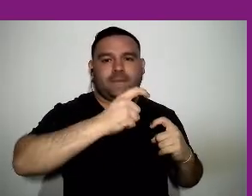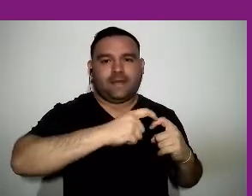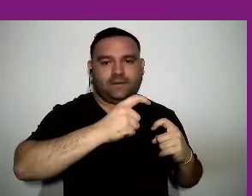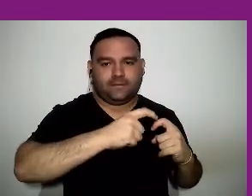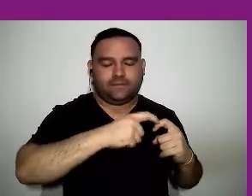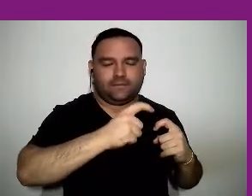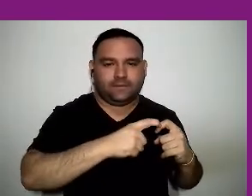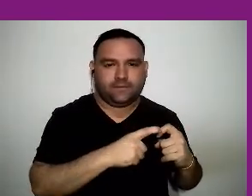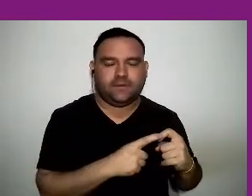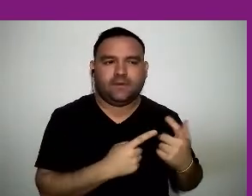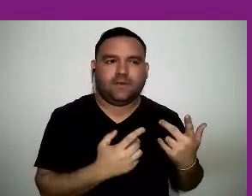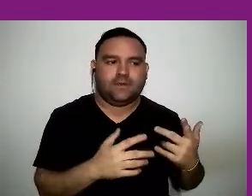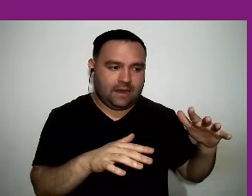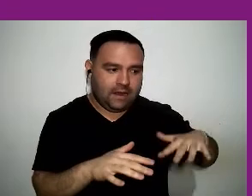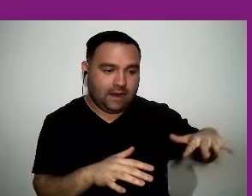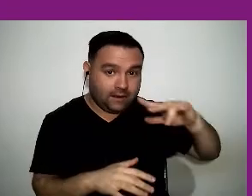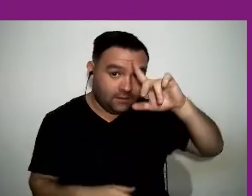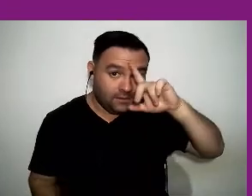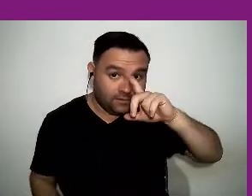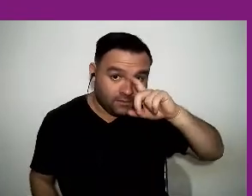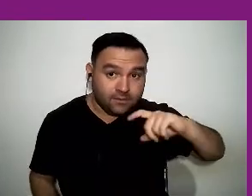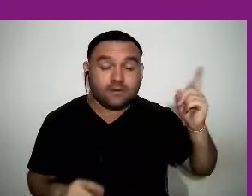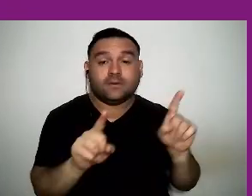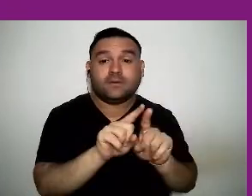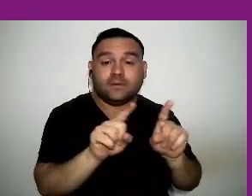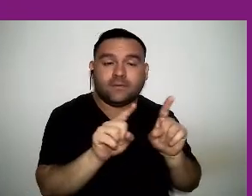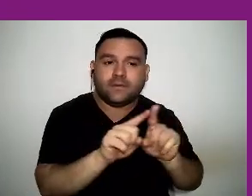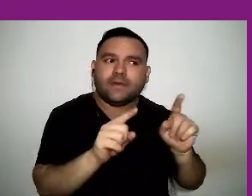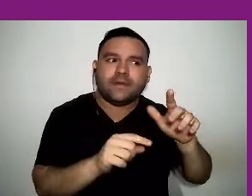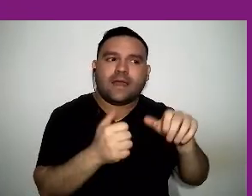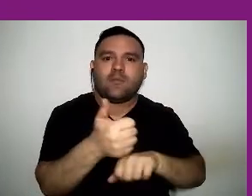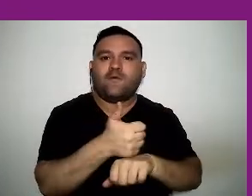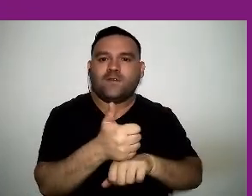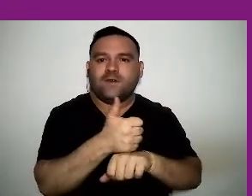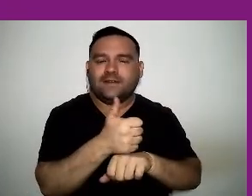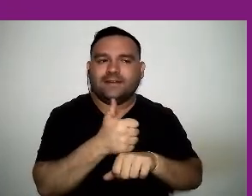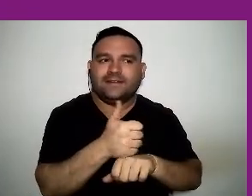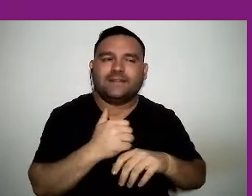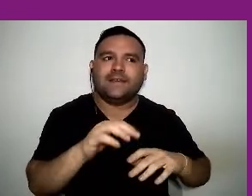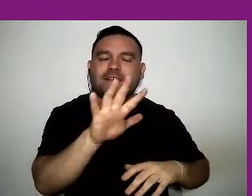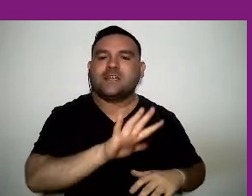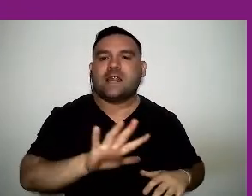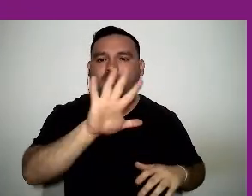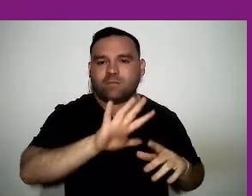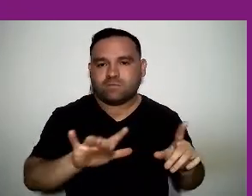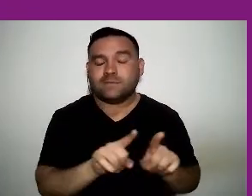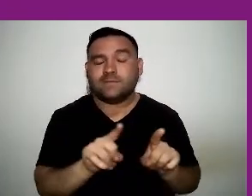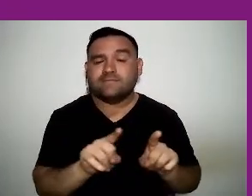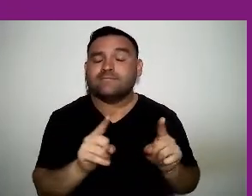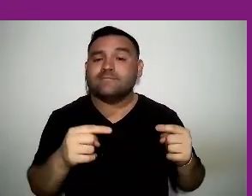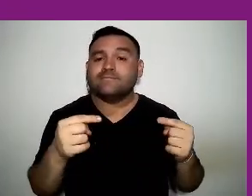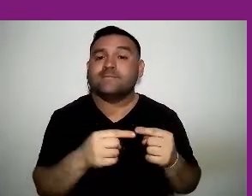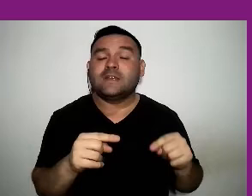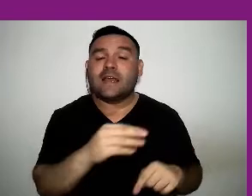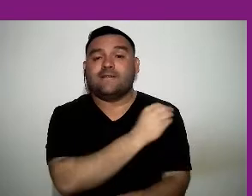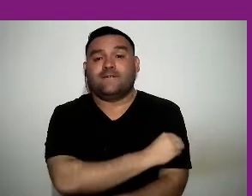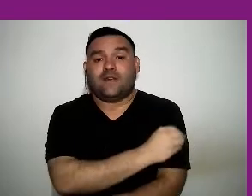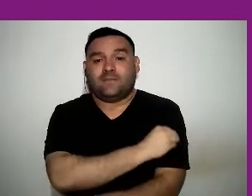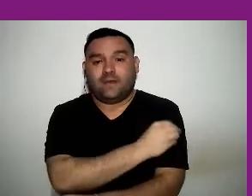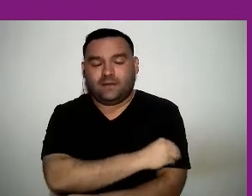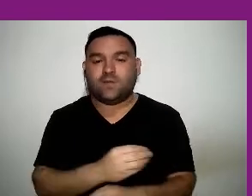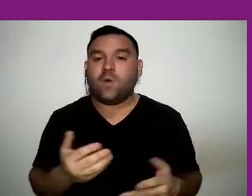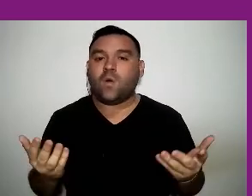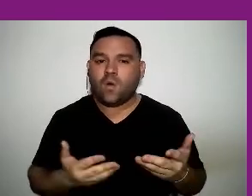médicos, tanto na área hospitalar, como profissionais mais generalistas, inclusive enfermeiros.